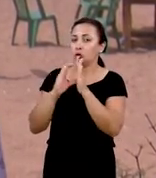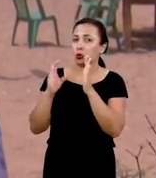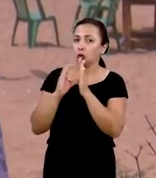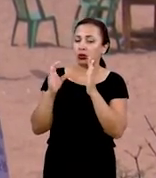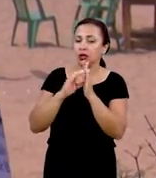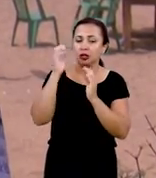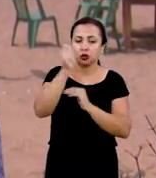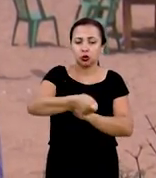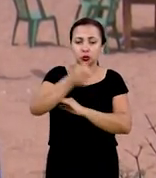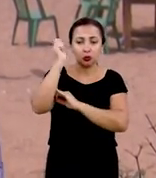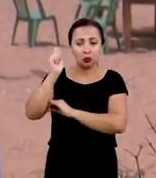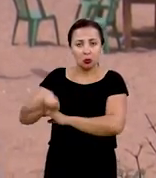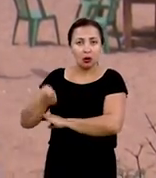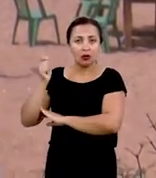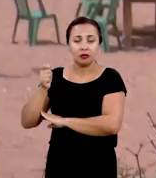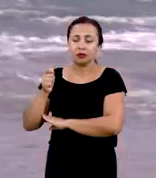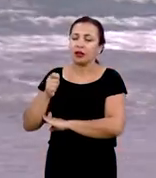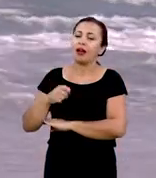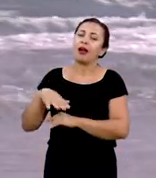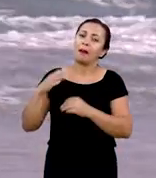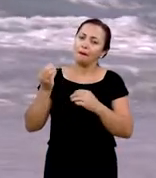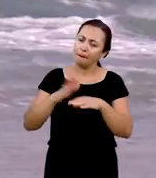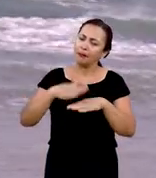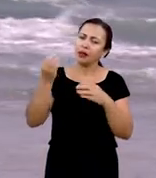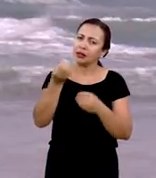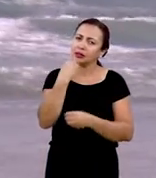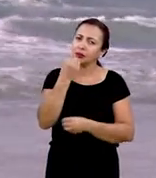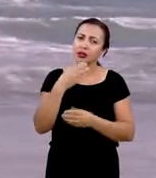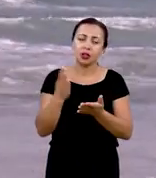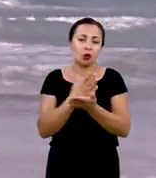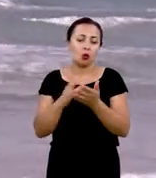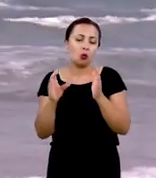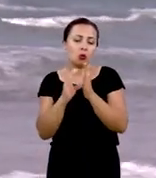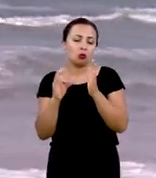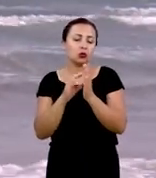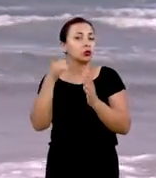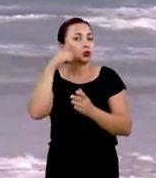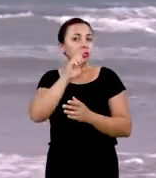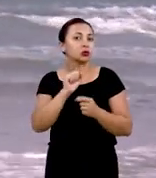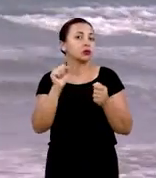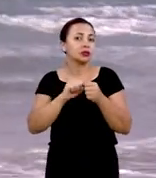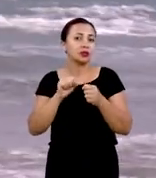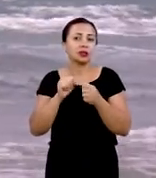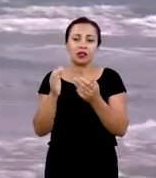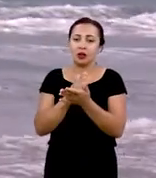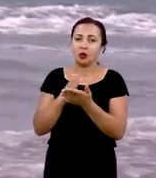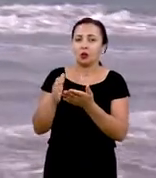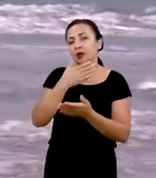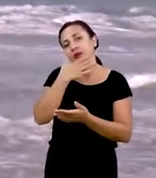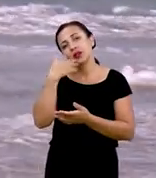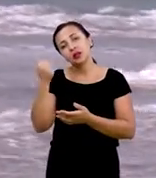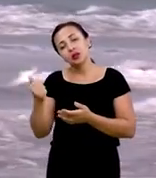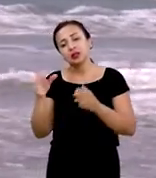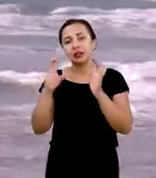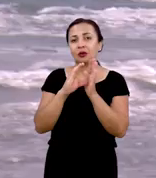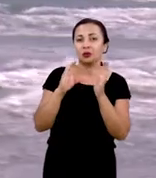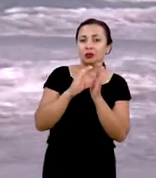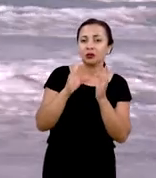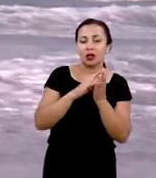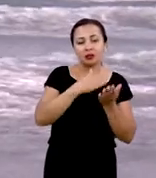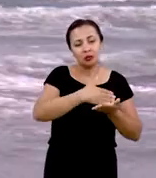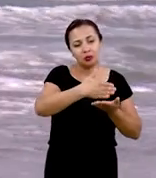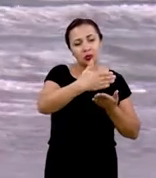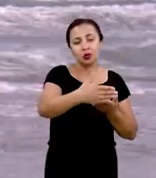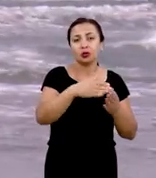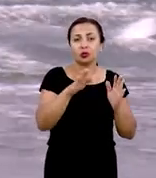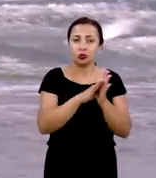Comunidades pesqueiras geralmente são mais vulneráveis. Algumas comunidades conseguem, né, fazer algumas melhorias na comunidade